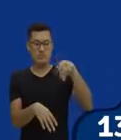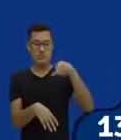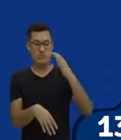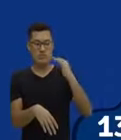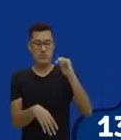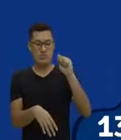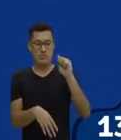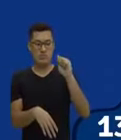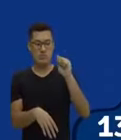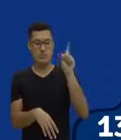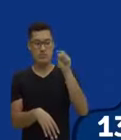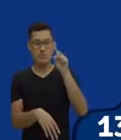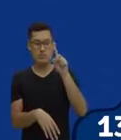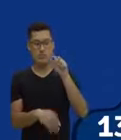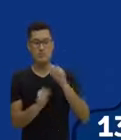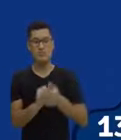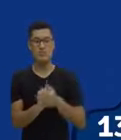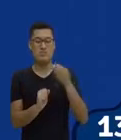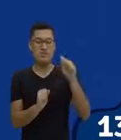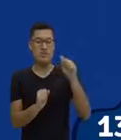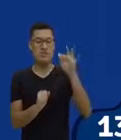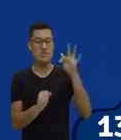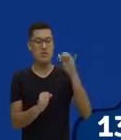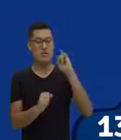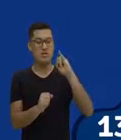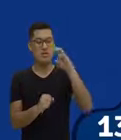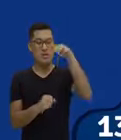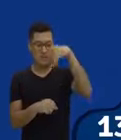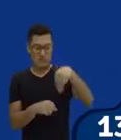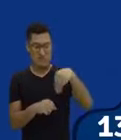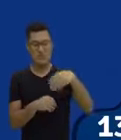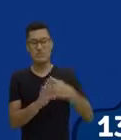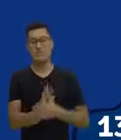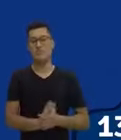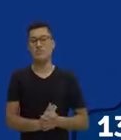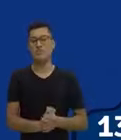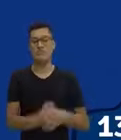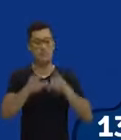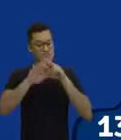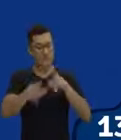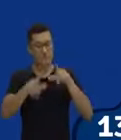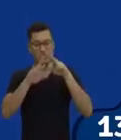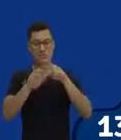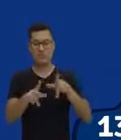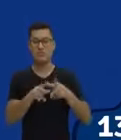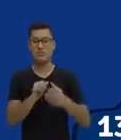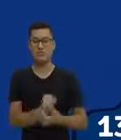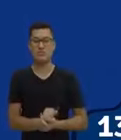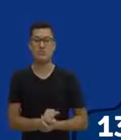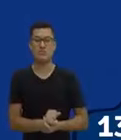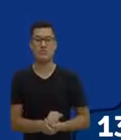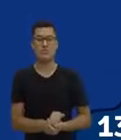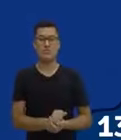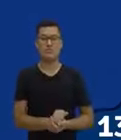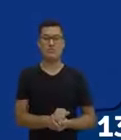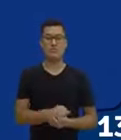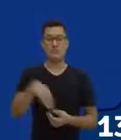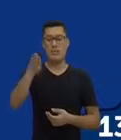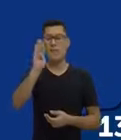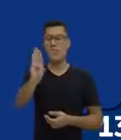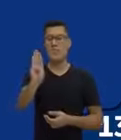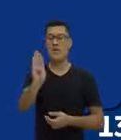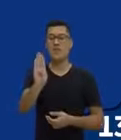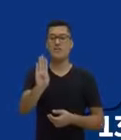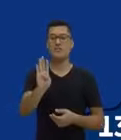uma função afim, tá? Só para diferenciar. Aí a letra B, ele pede para que nós façamos aqui